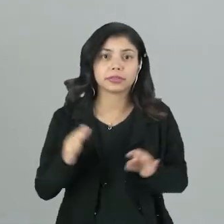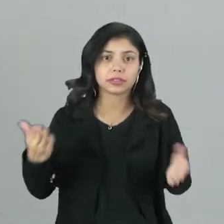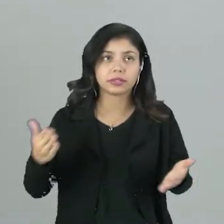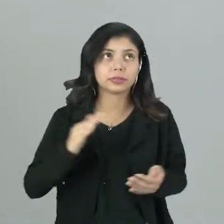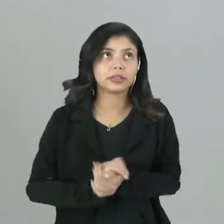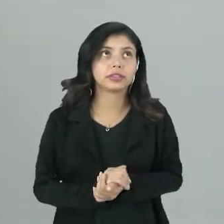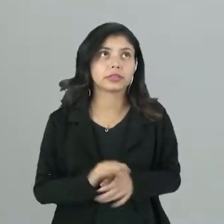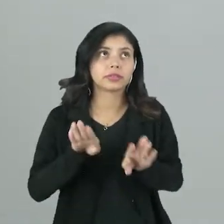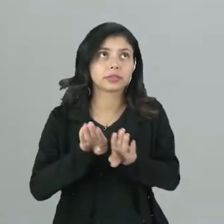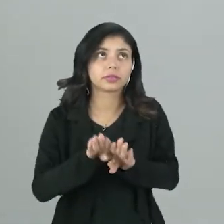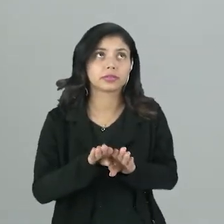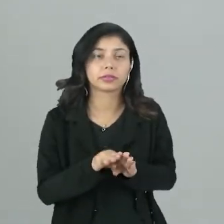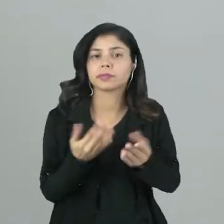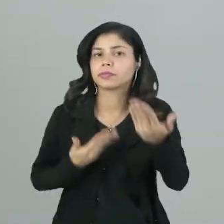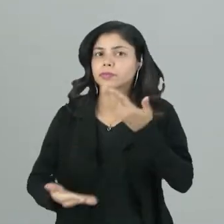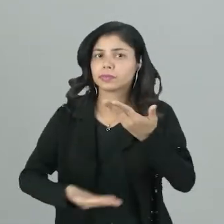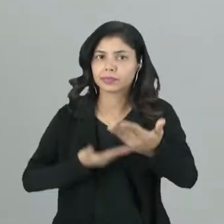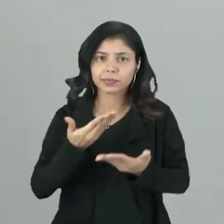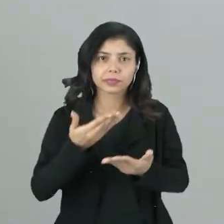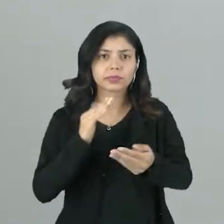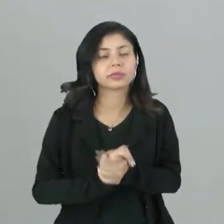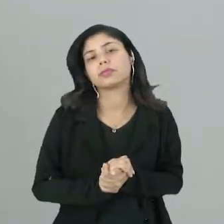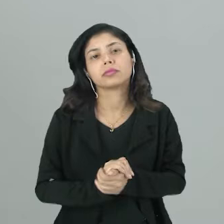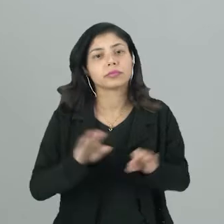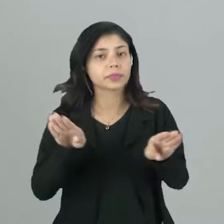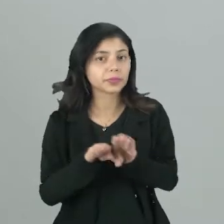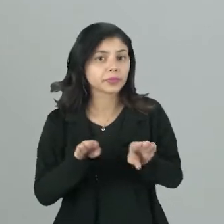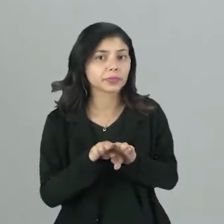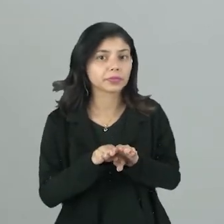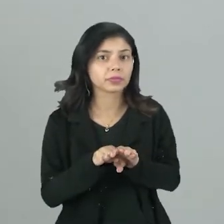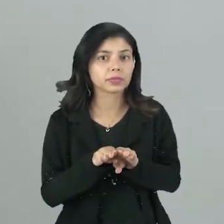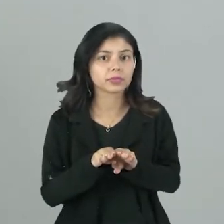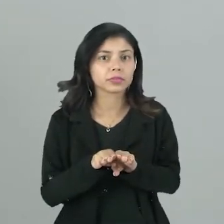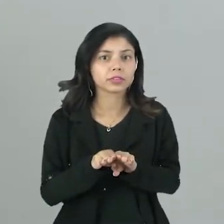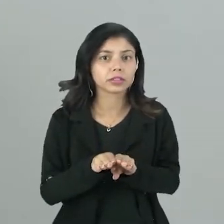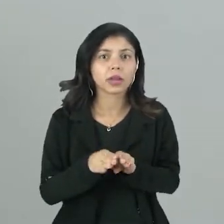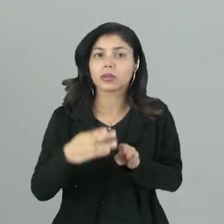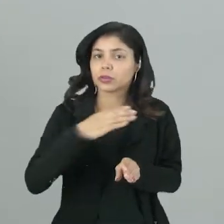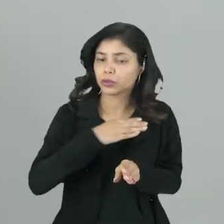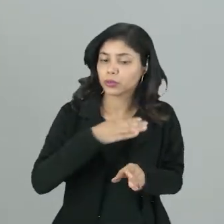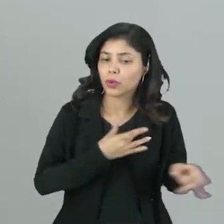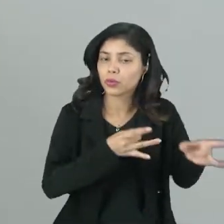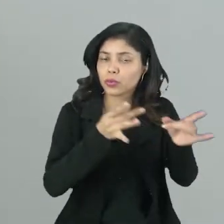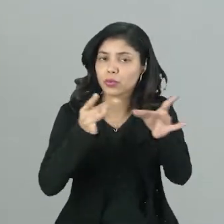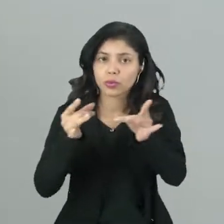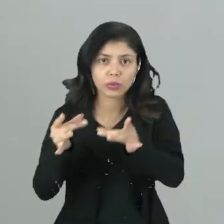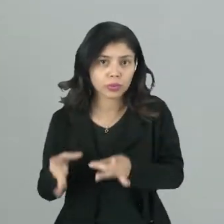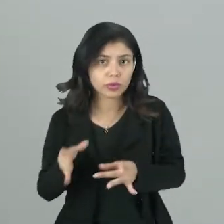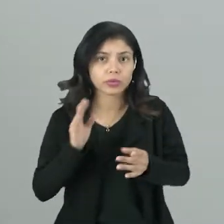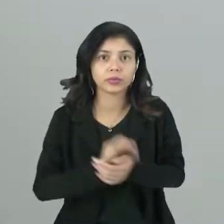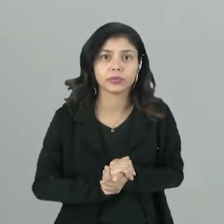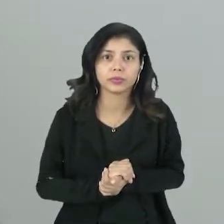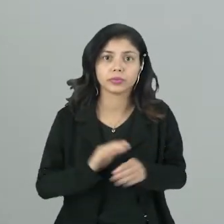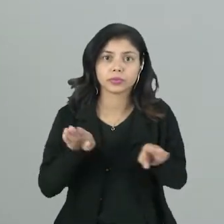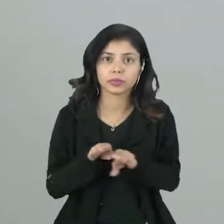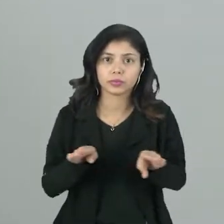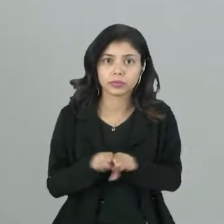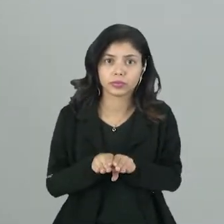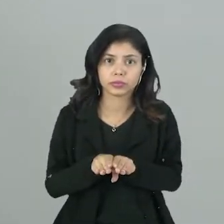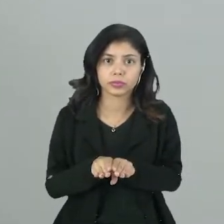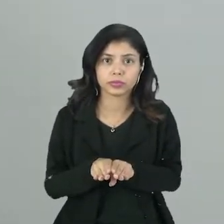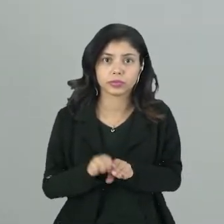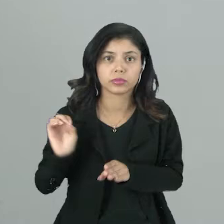fixamento criar relações de comunidade, de cidade, de comércio, enfim. Vamos ver como que essas